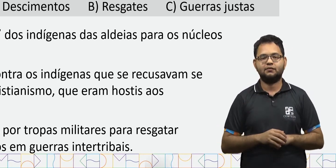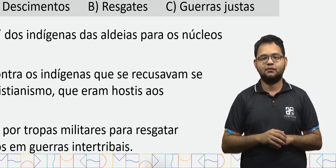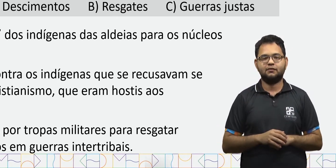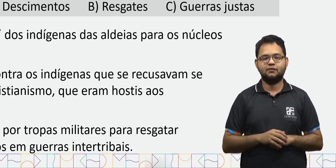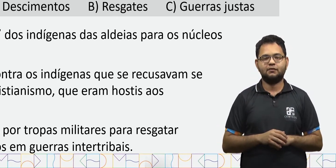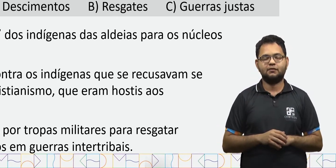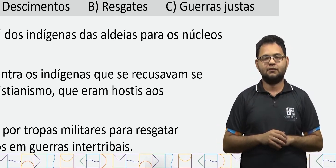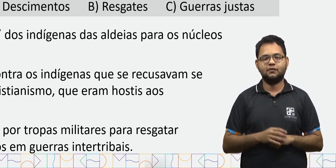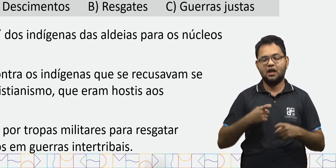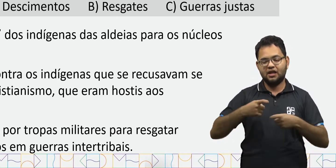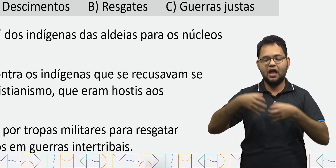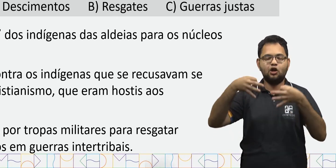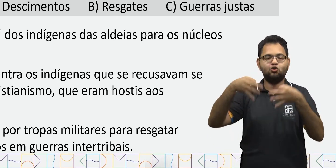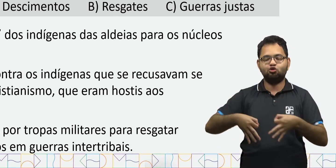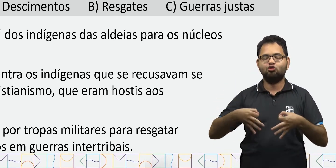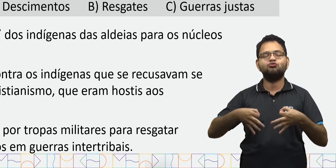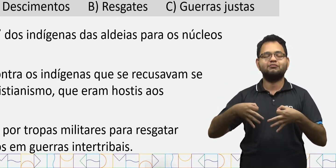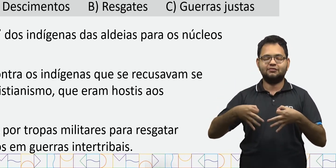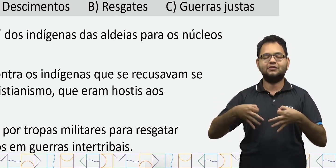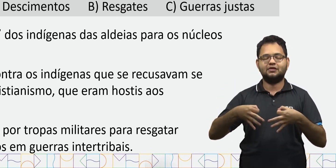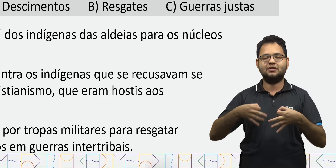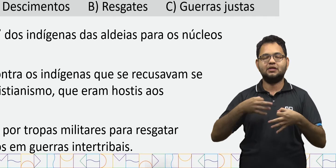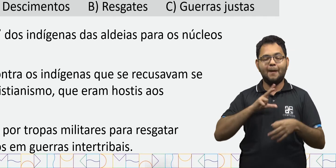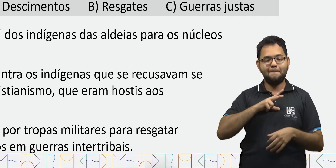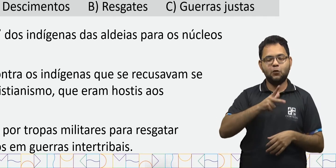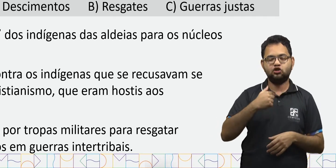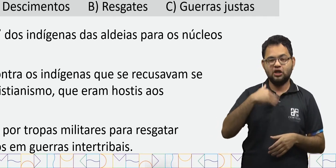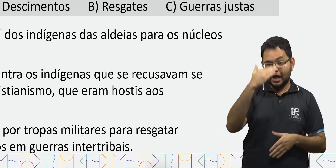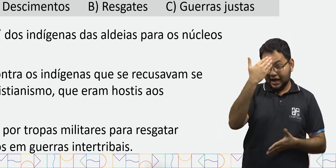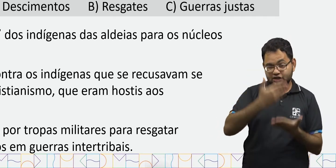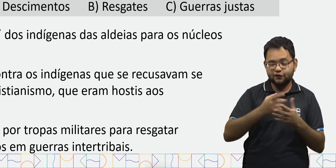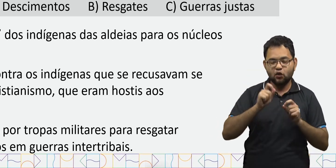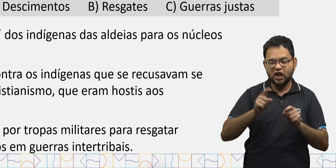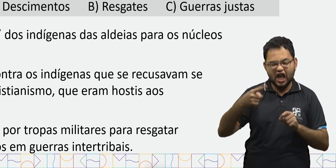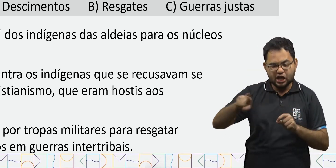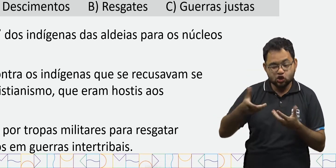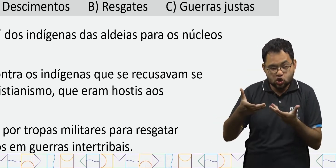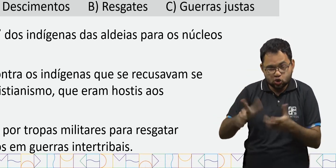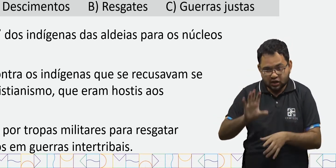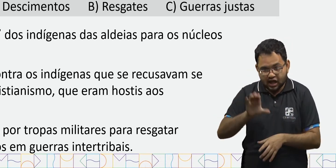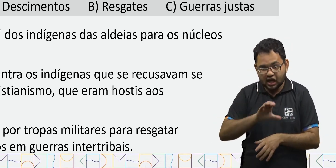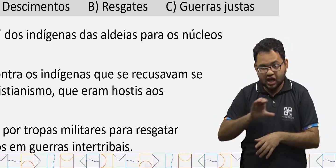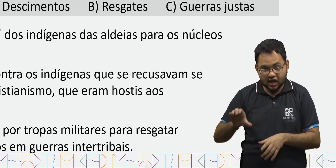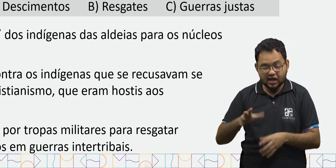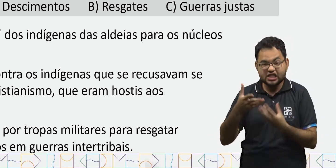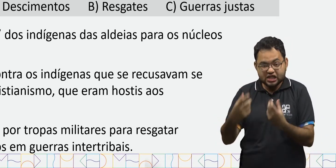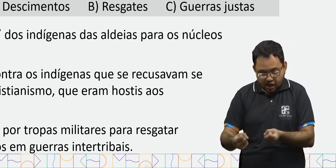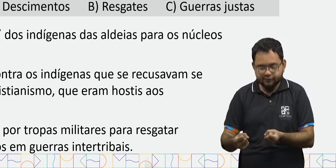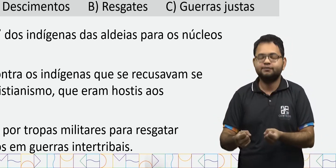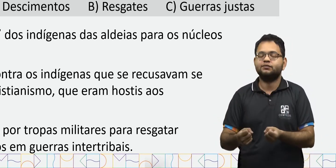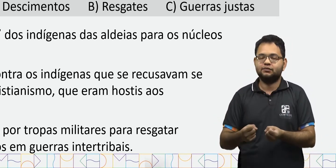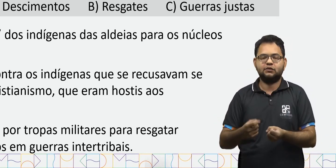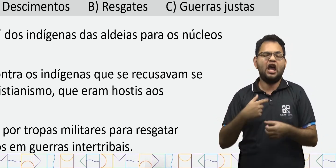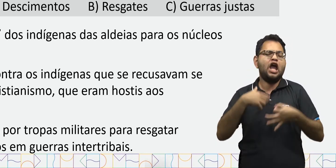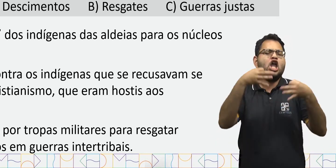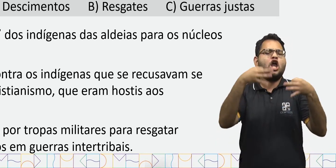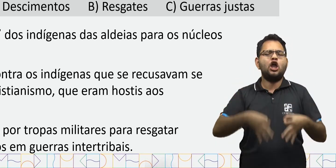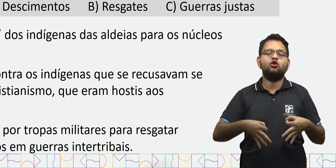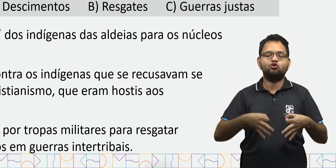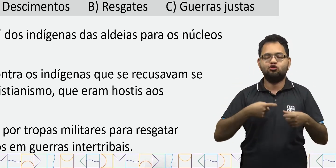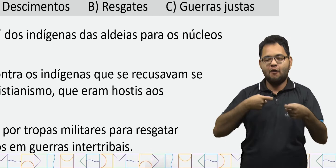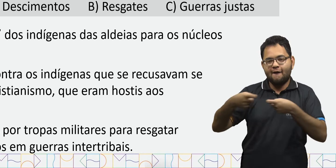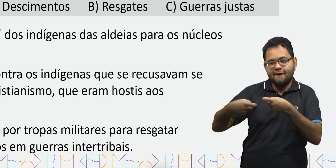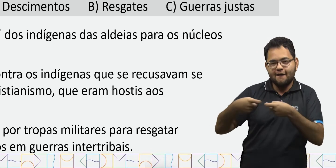C, guerras justas, né? Eram guerras contra os indígenas. Os portugueses acreditavam que eles não querendo se converter ou